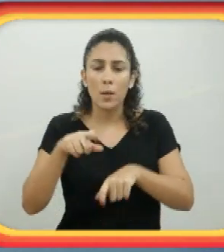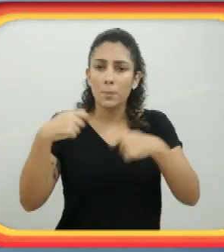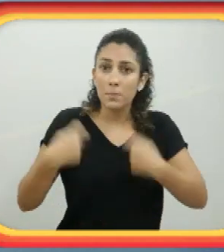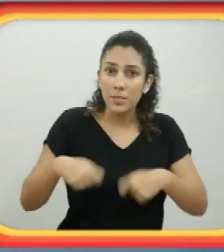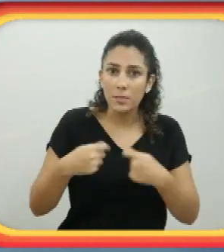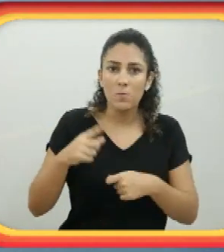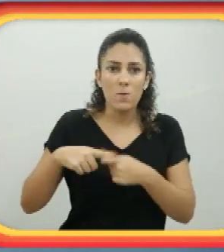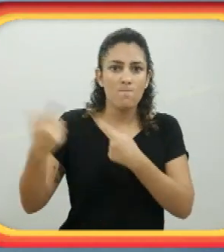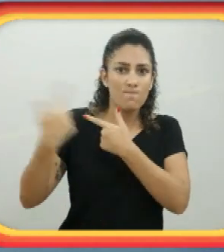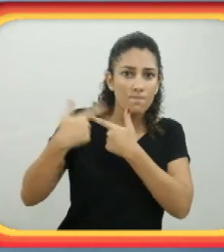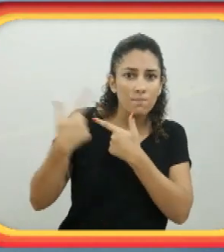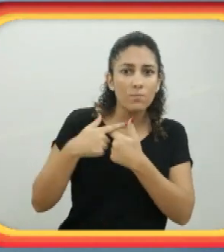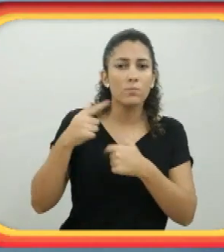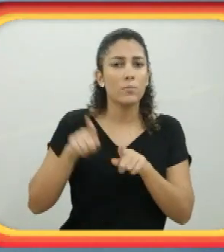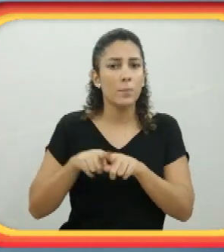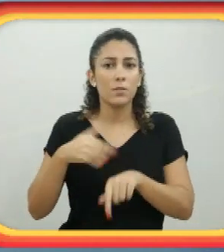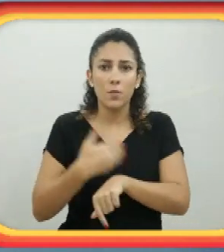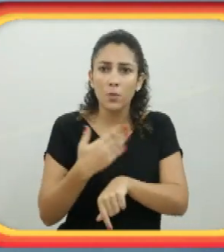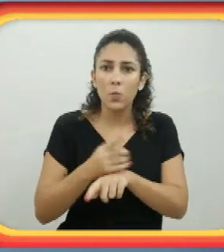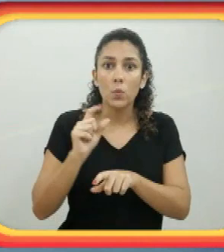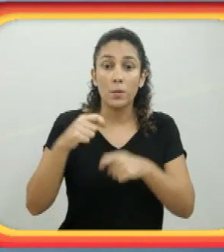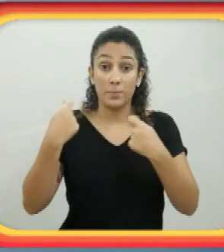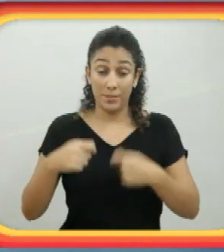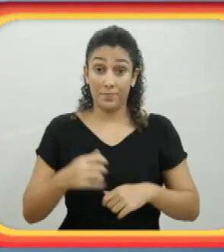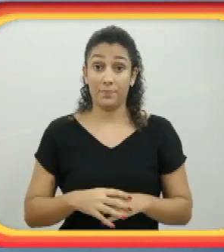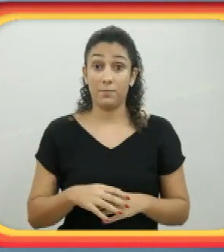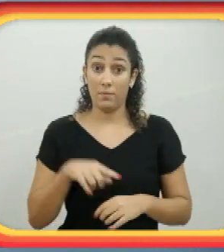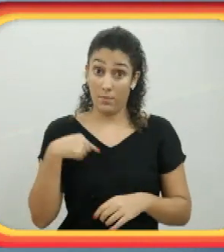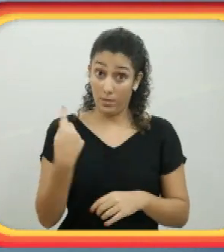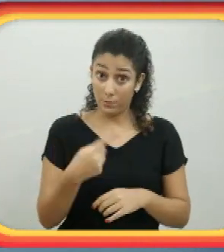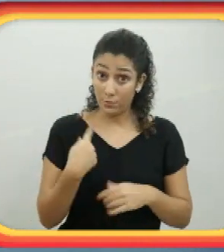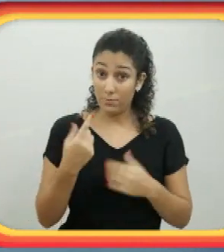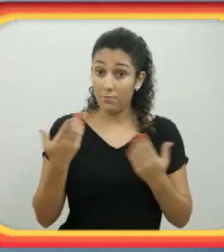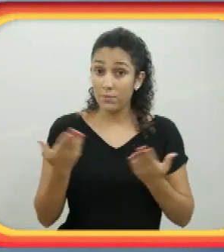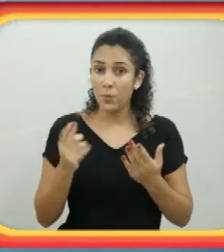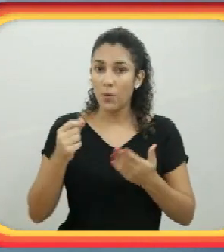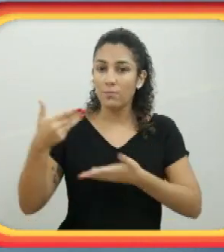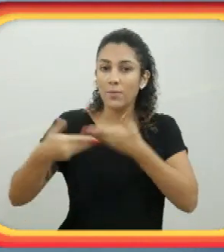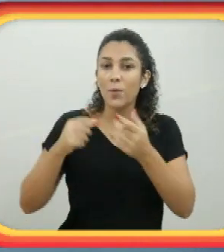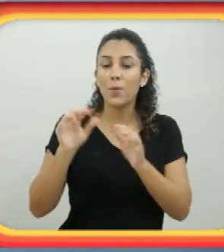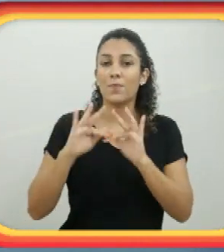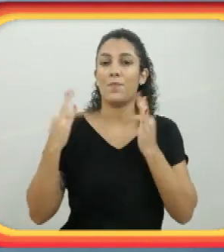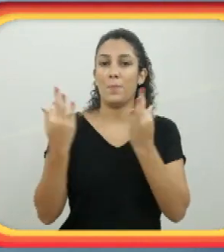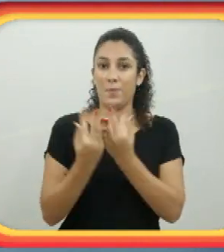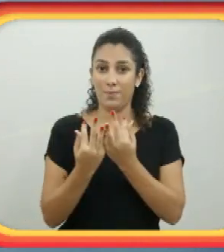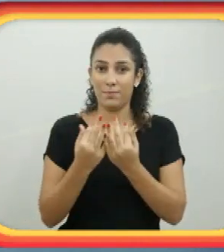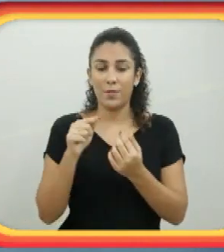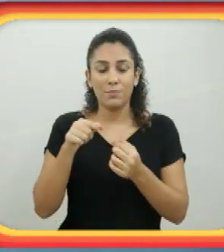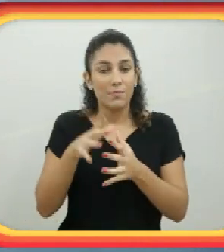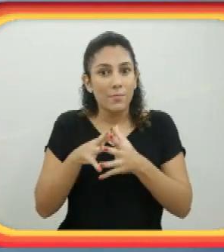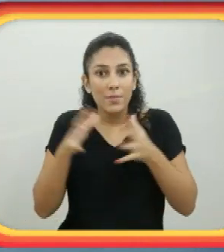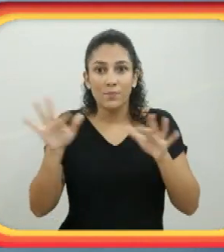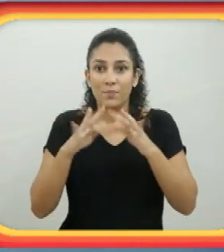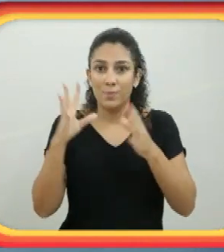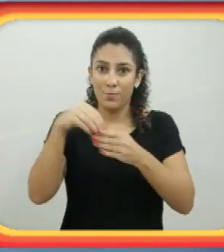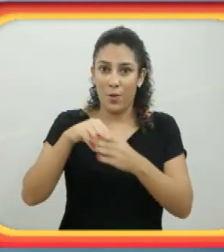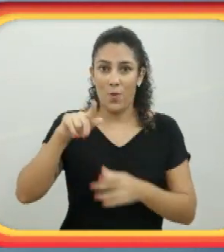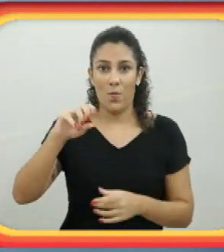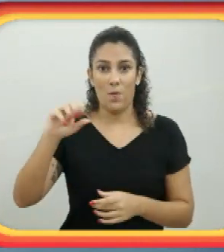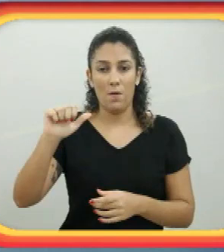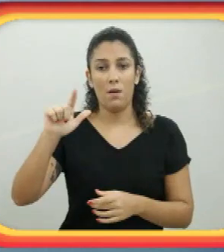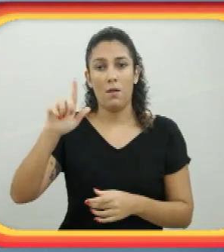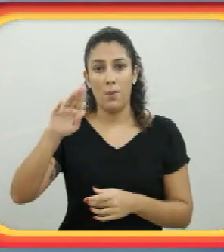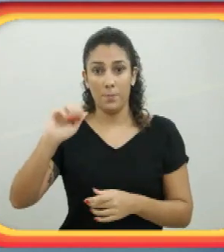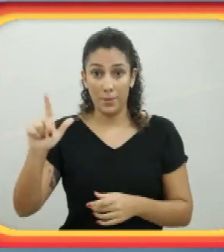gente, sempre nos dá conselhos nas horas que precisam, nos dá bronca também nas horas que é necessário.